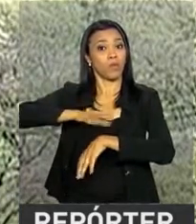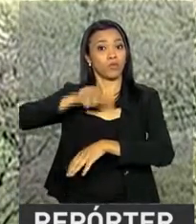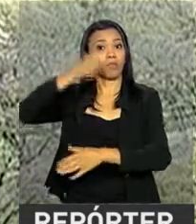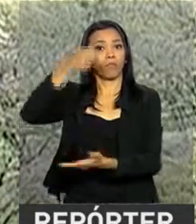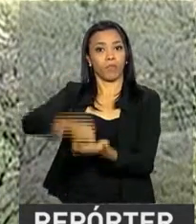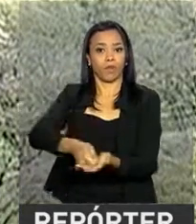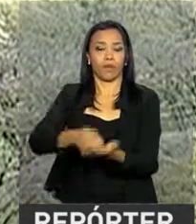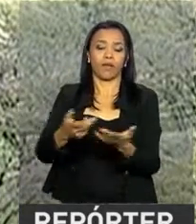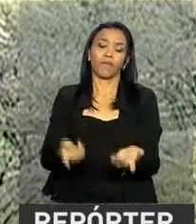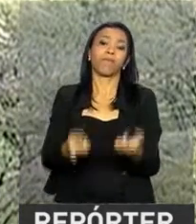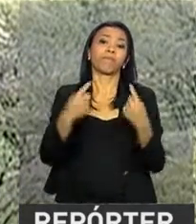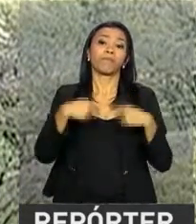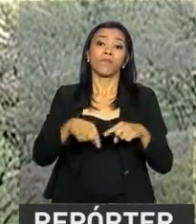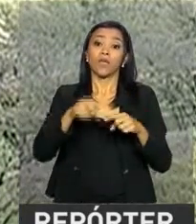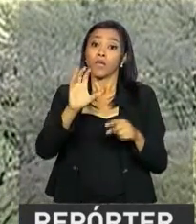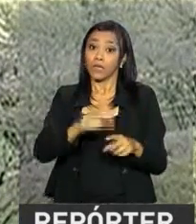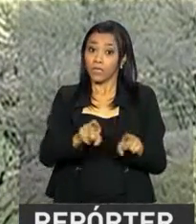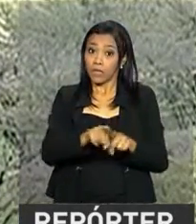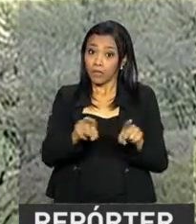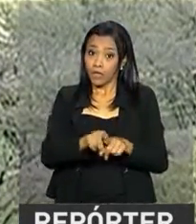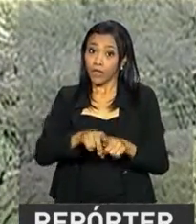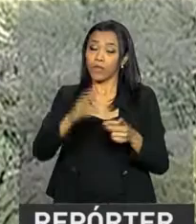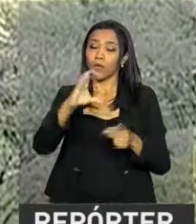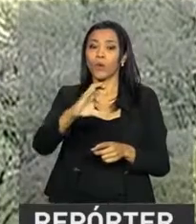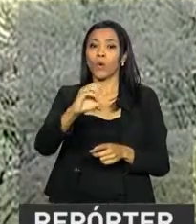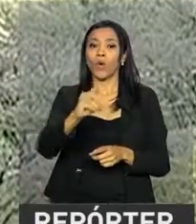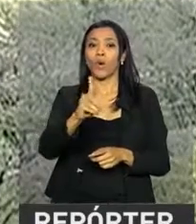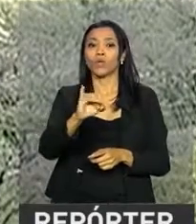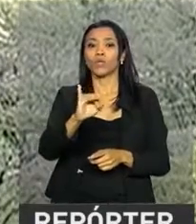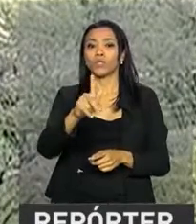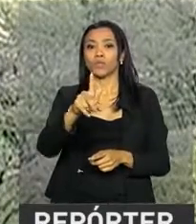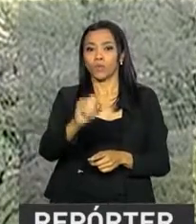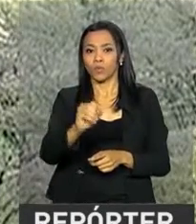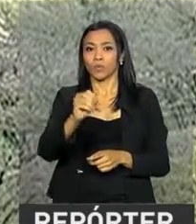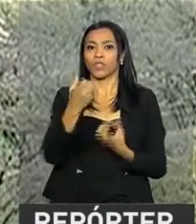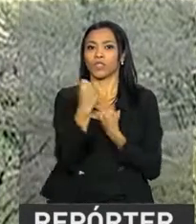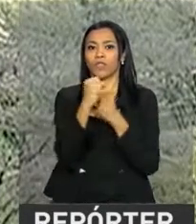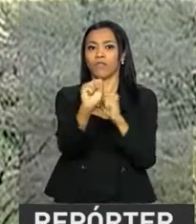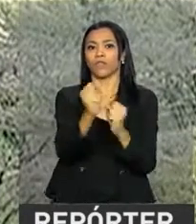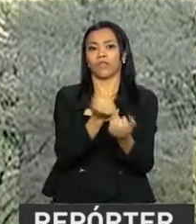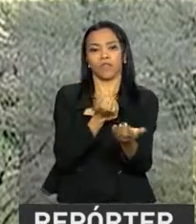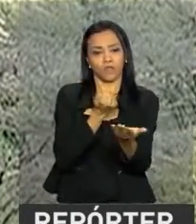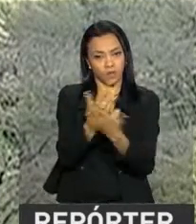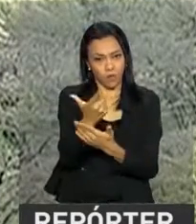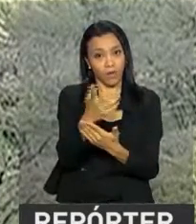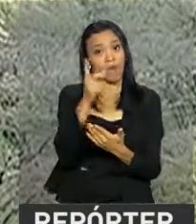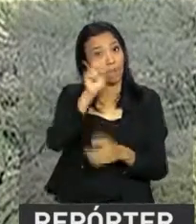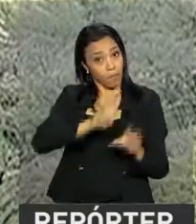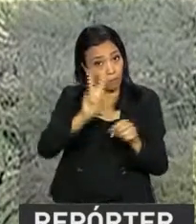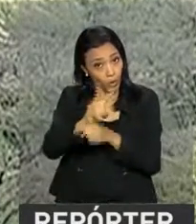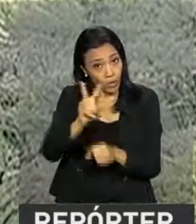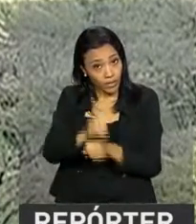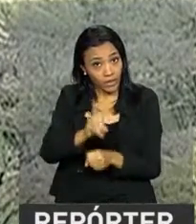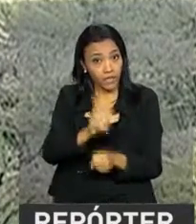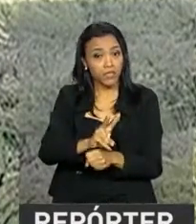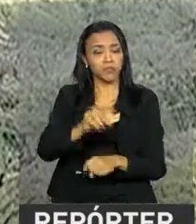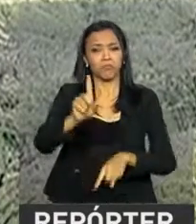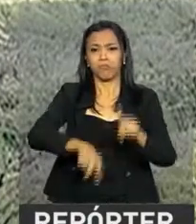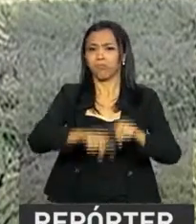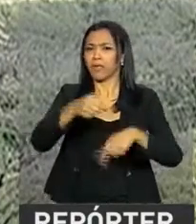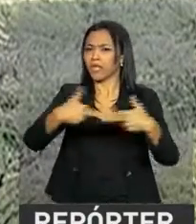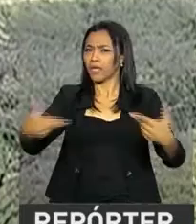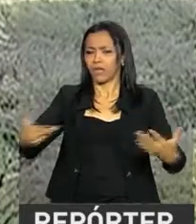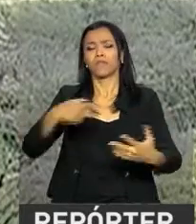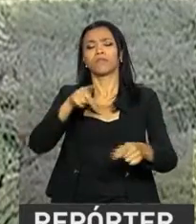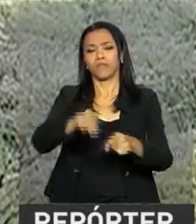Vale lembrar que o Código de Defesa do Consumidor protege quem faz compras de serviços ou produtos